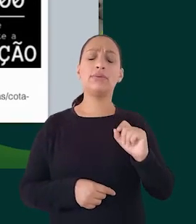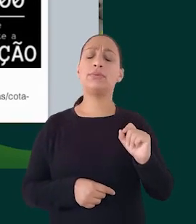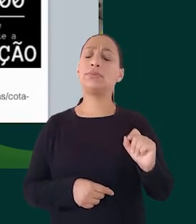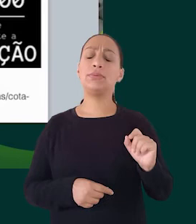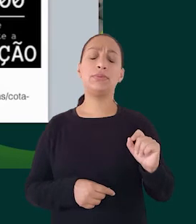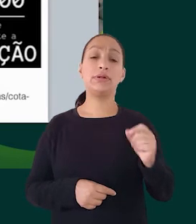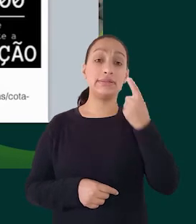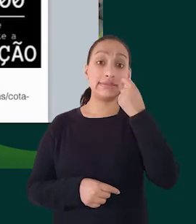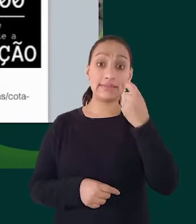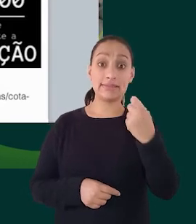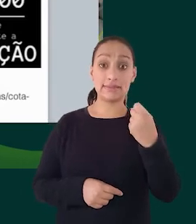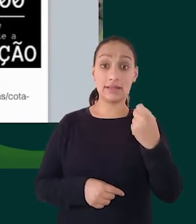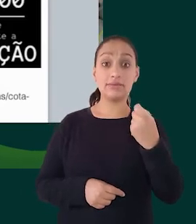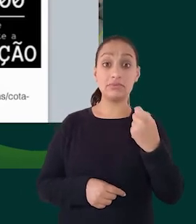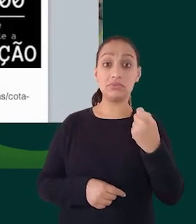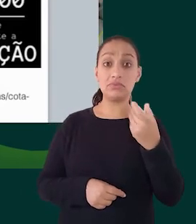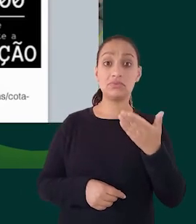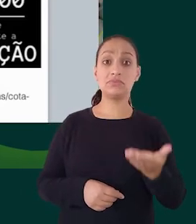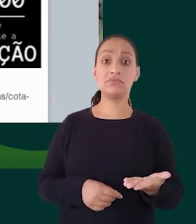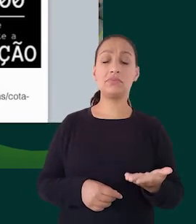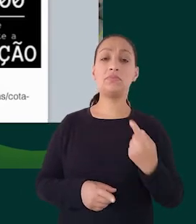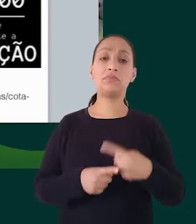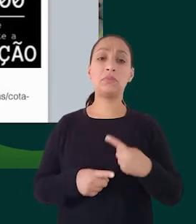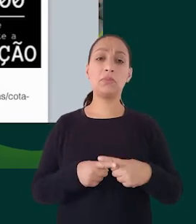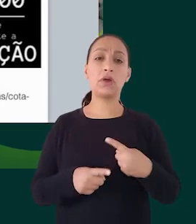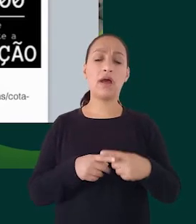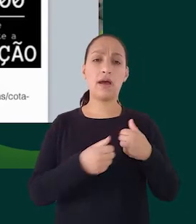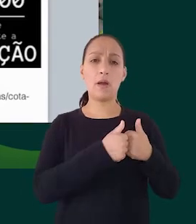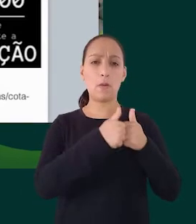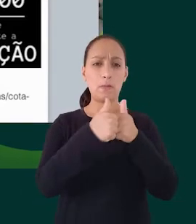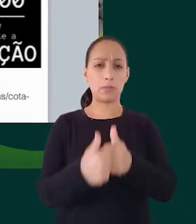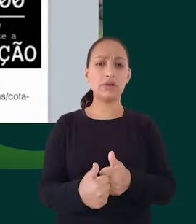bastante interessante porque